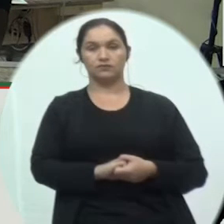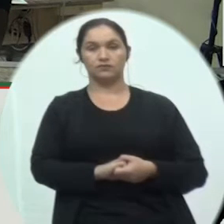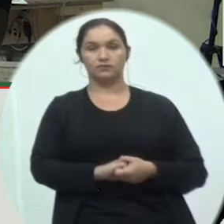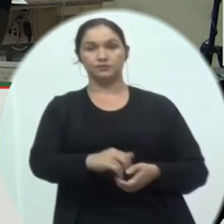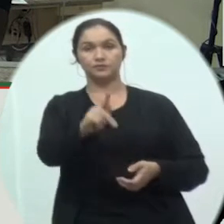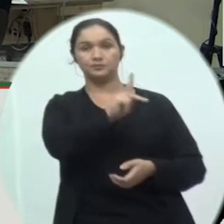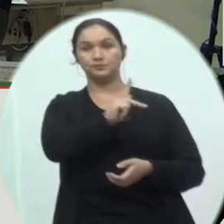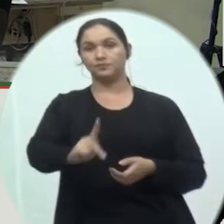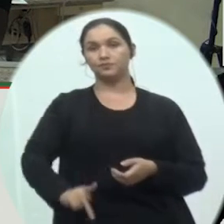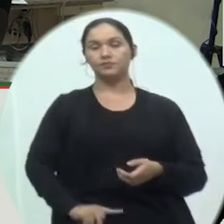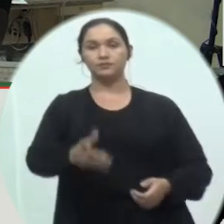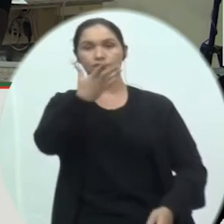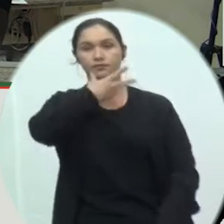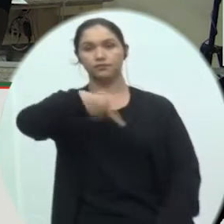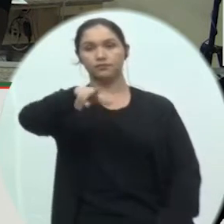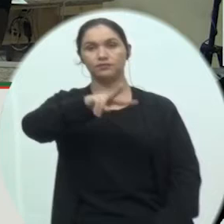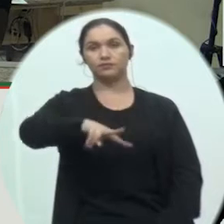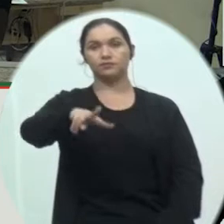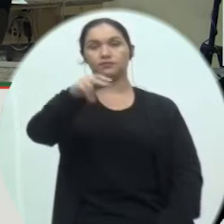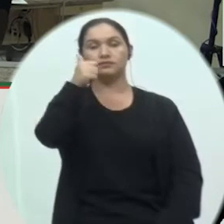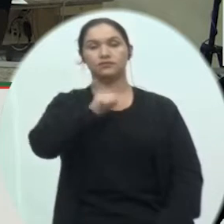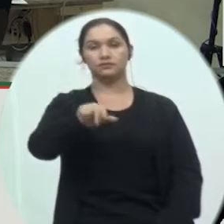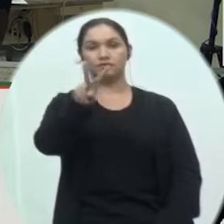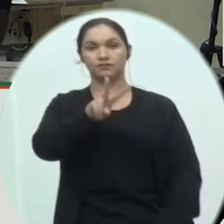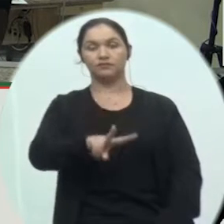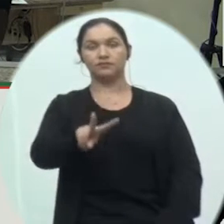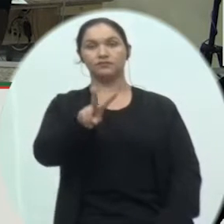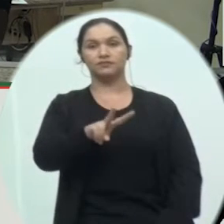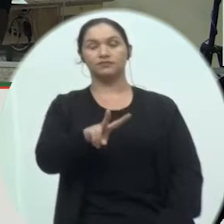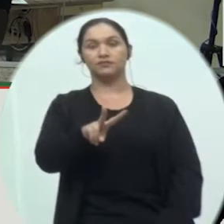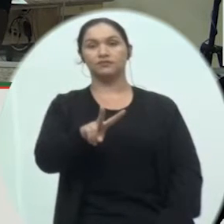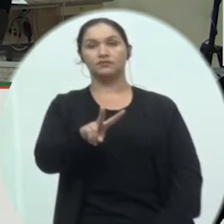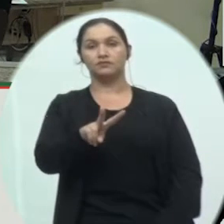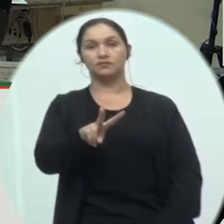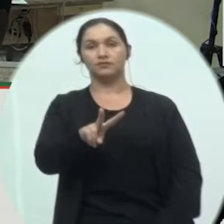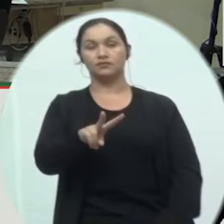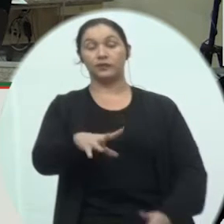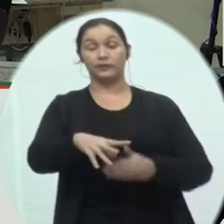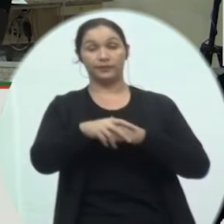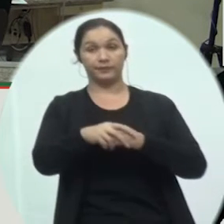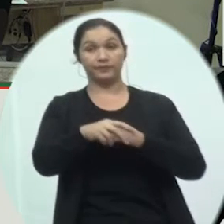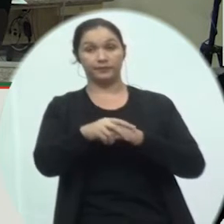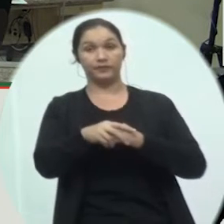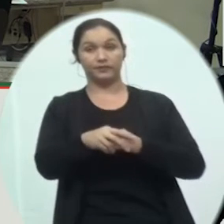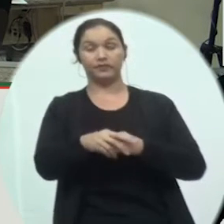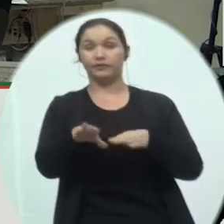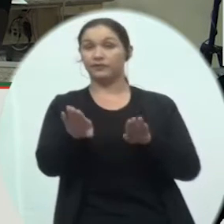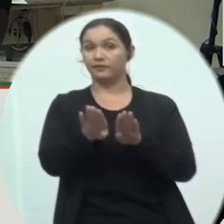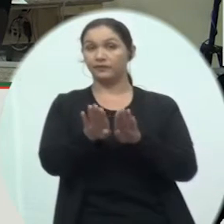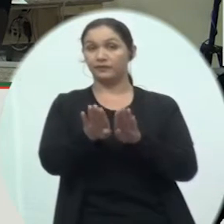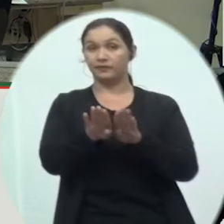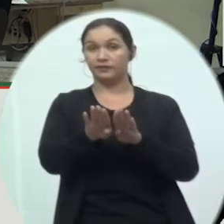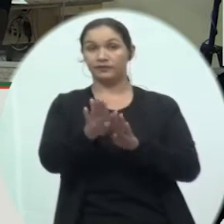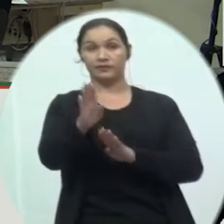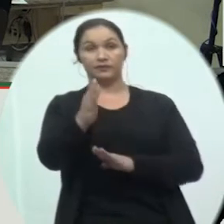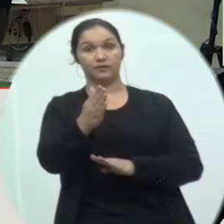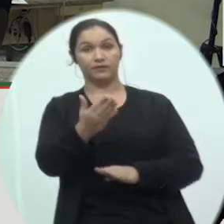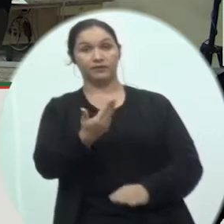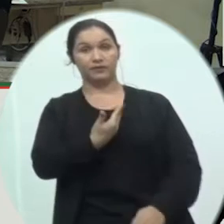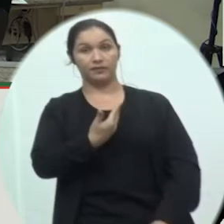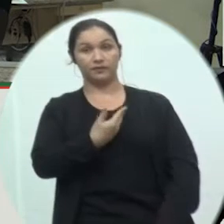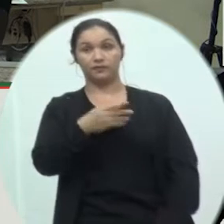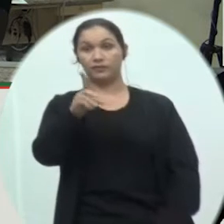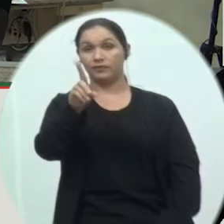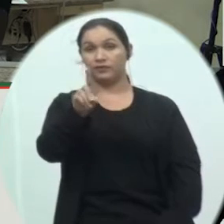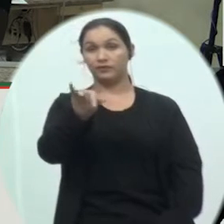Senhor presidente, senhores vereadores, vereadoras, cumprimentar aqui o nosso colega, o Diego Goulart, que